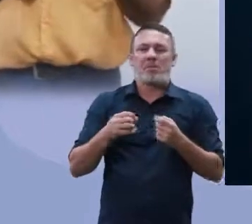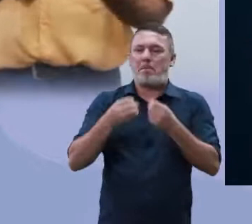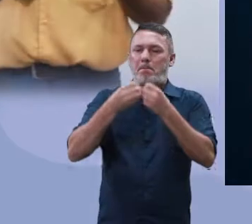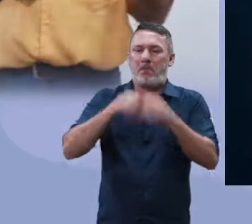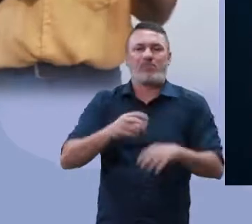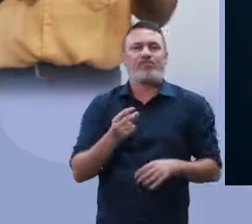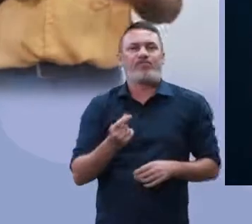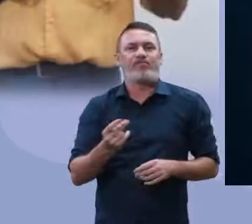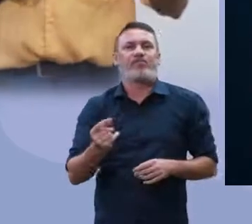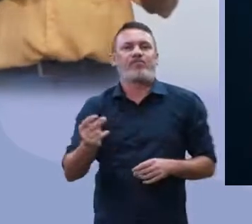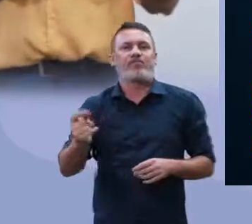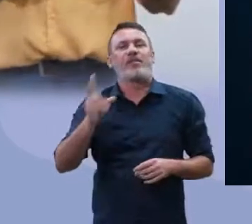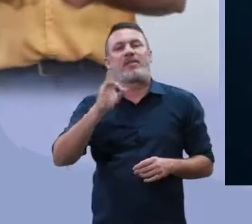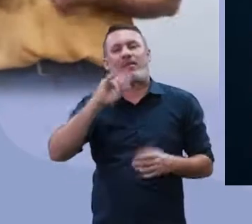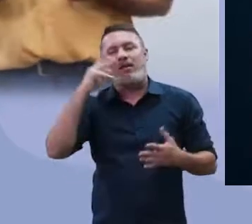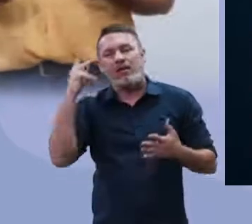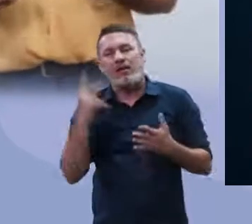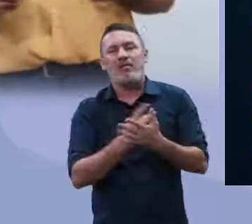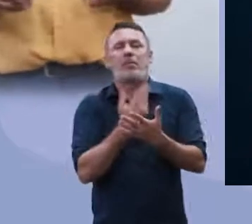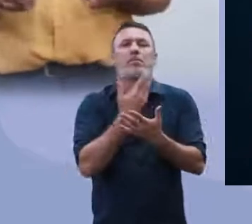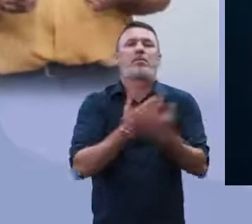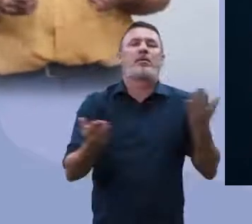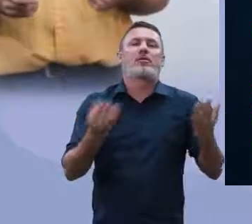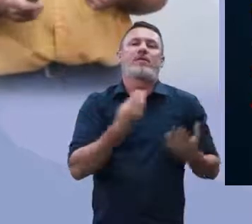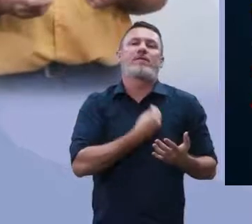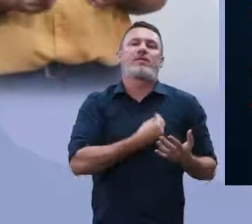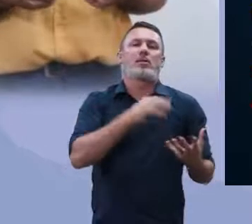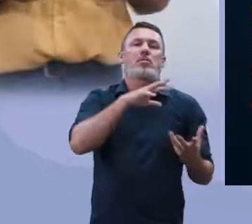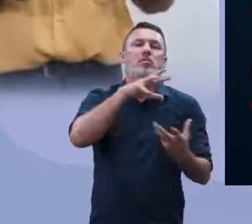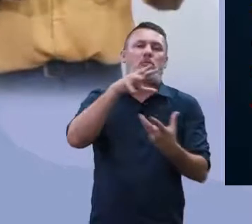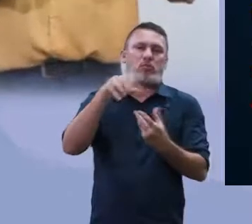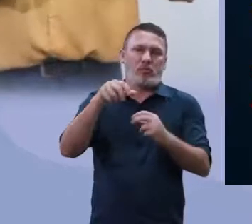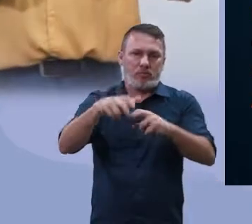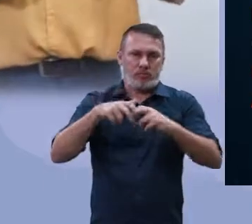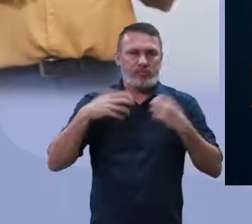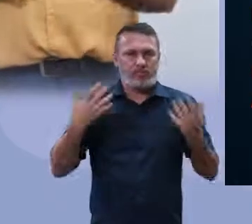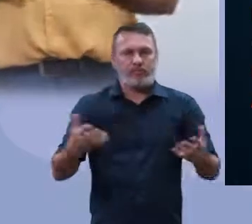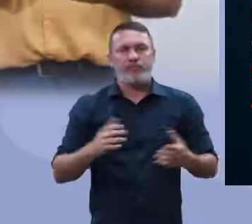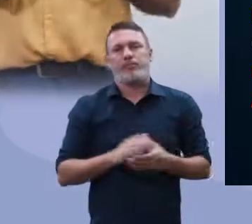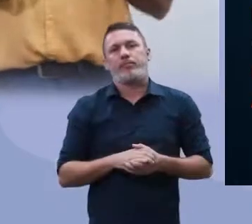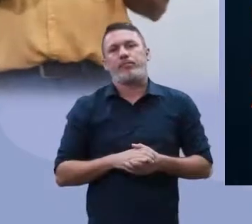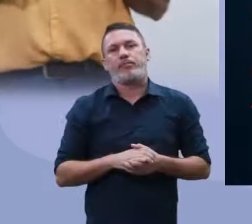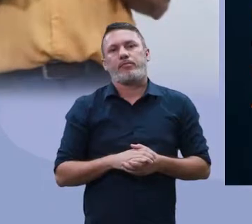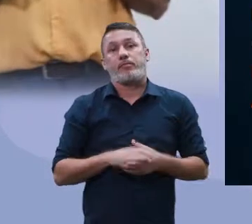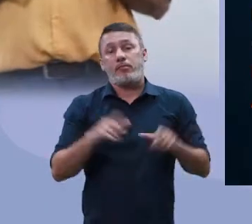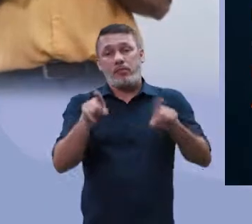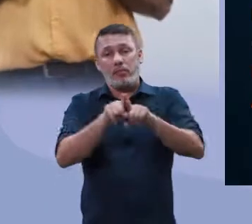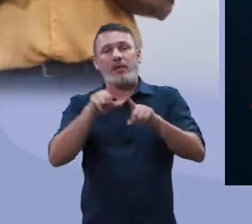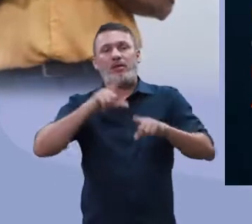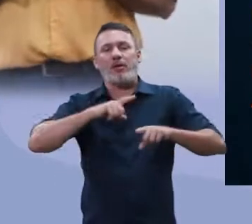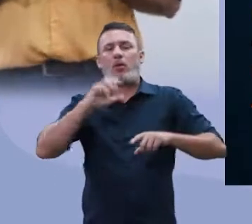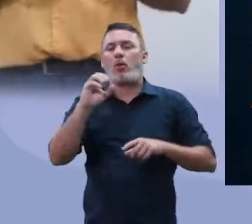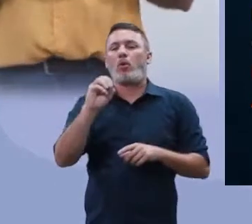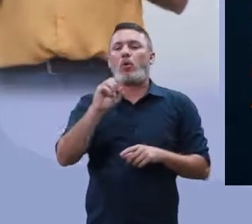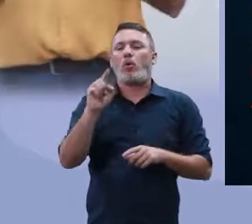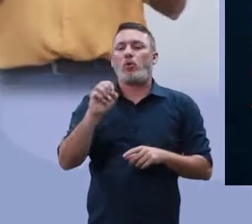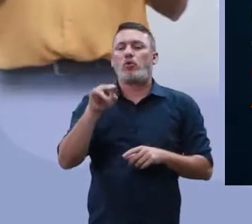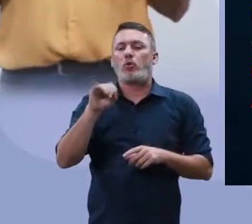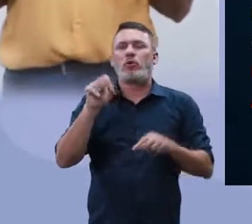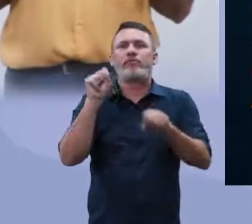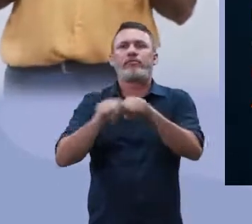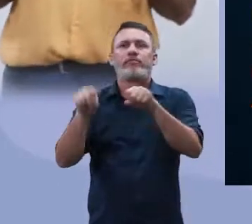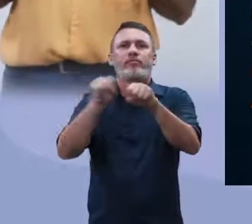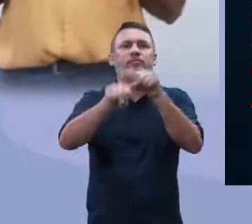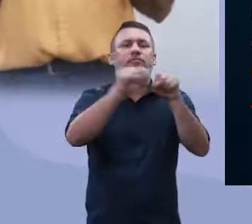por colocar em risco a maior parte da vida no planeta. Quando nós falamos da destruição da camada de ozônio, nós temos